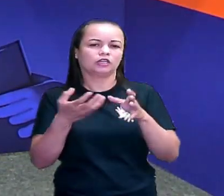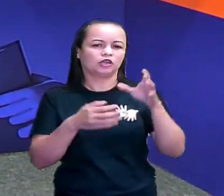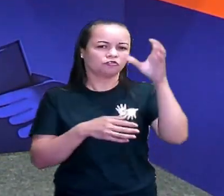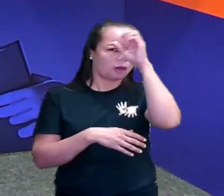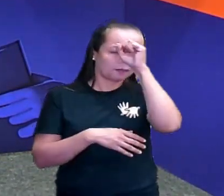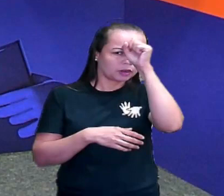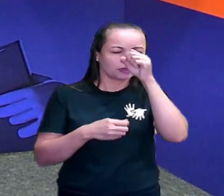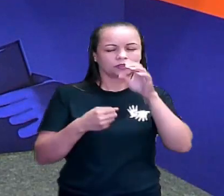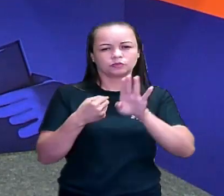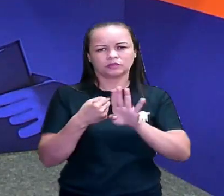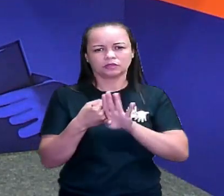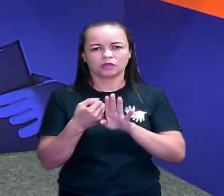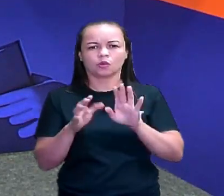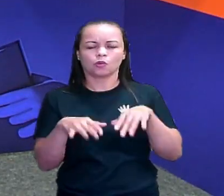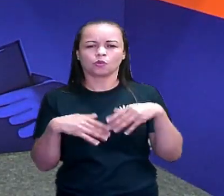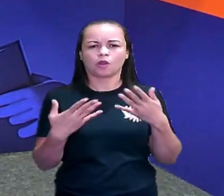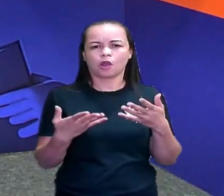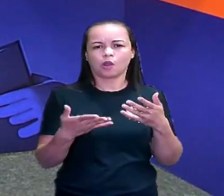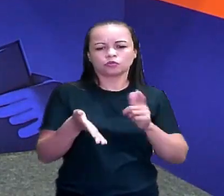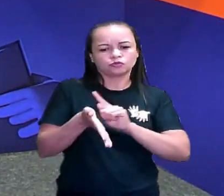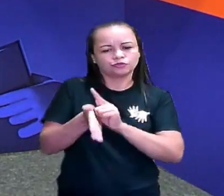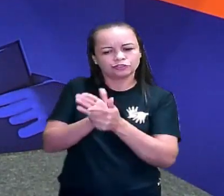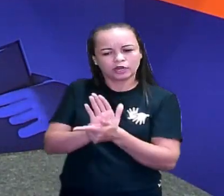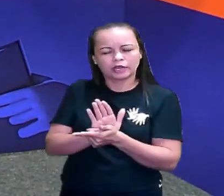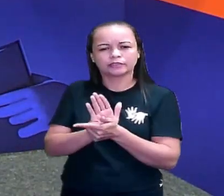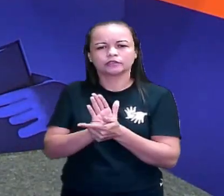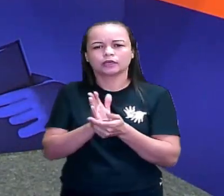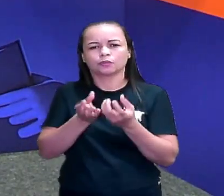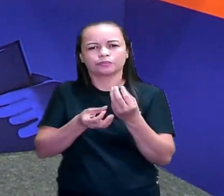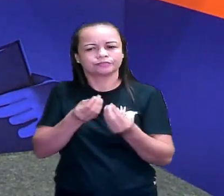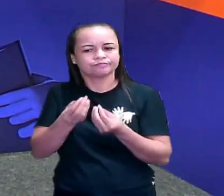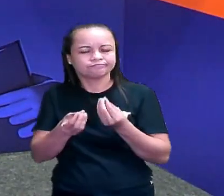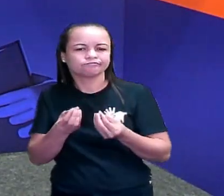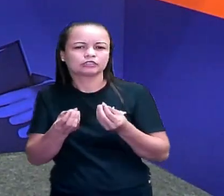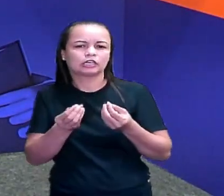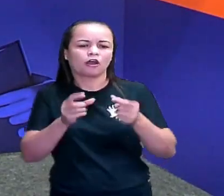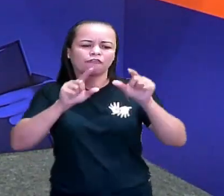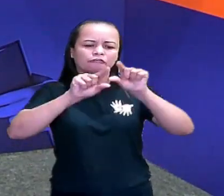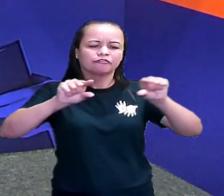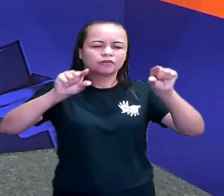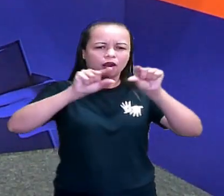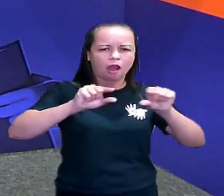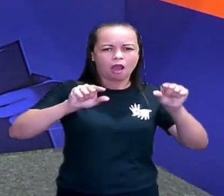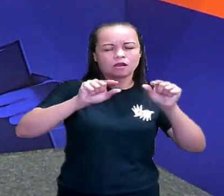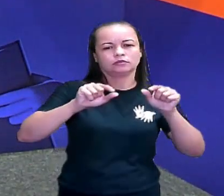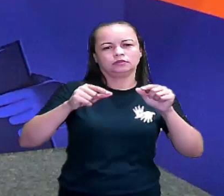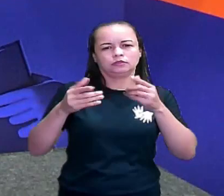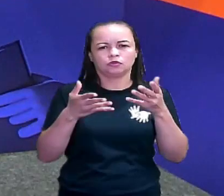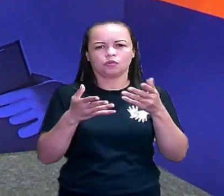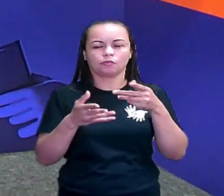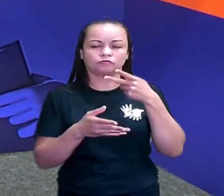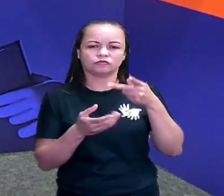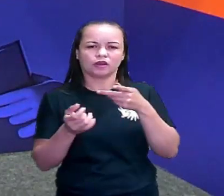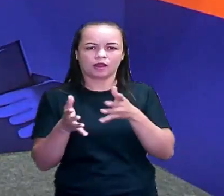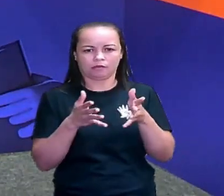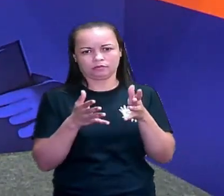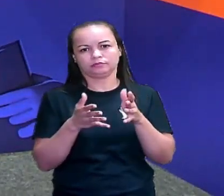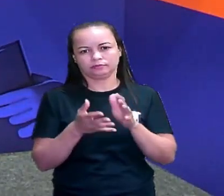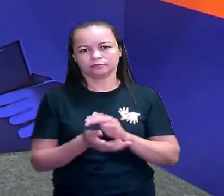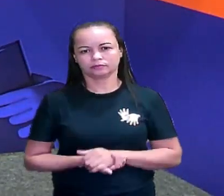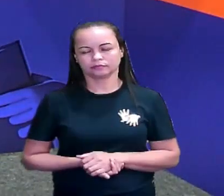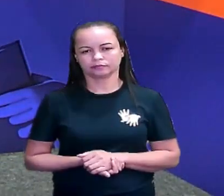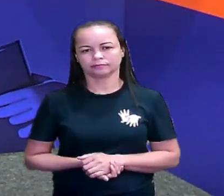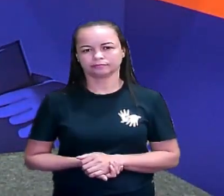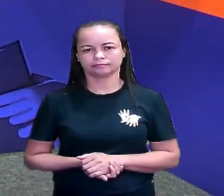vai vendo qual é o gênero dele, como é que eu escrevo uma frase ou como é que eu pronuncio uma frase com aquele substantivo,